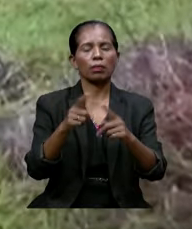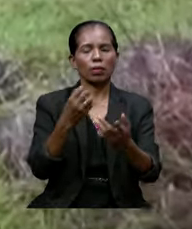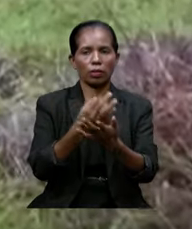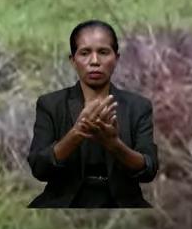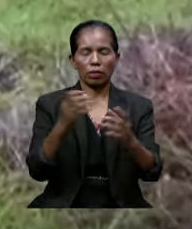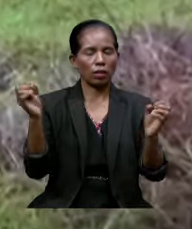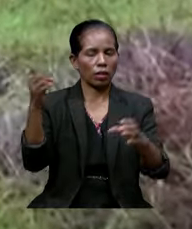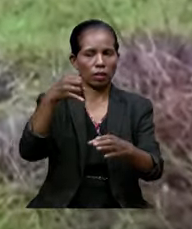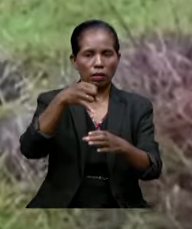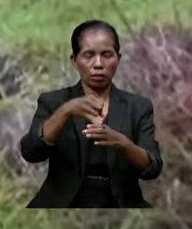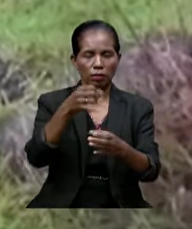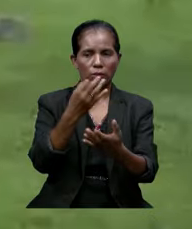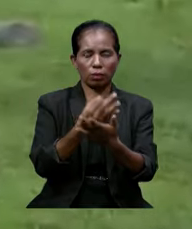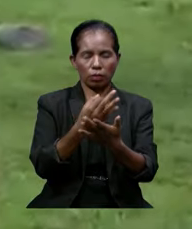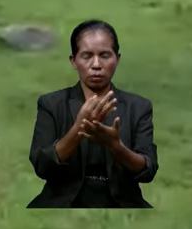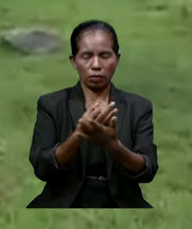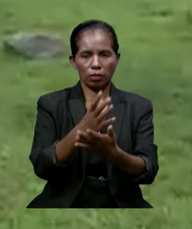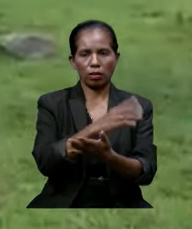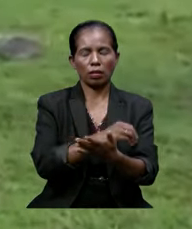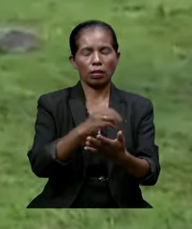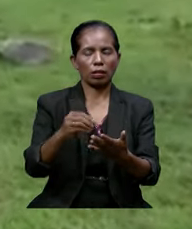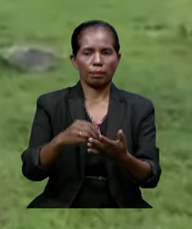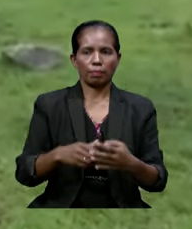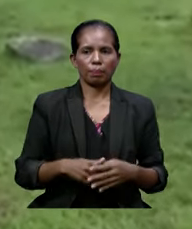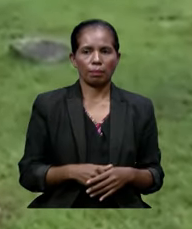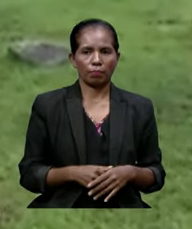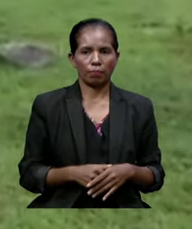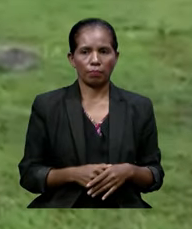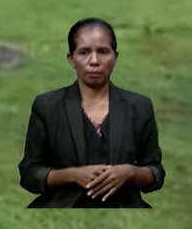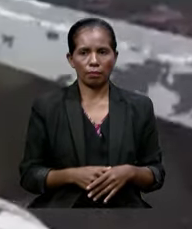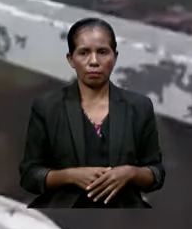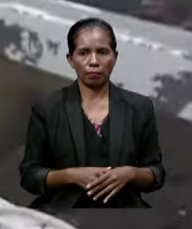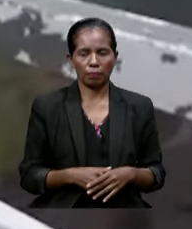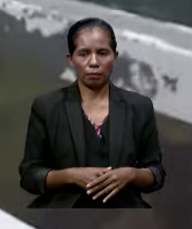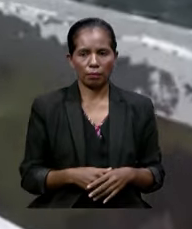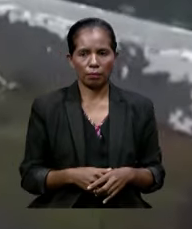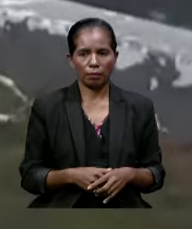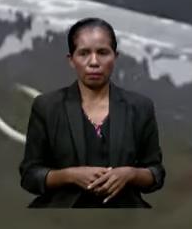la inclui iha orçamento toko nidaresin ne Clementina Fátima Giamen.